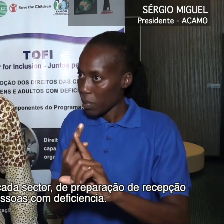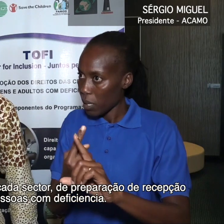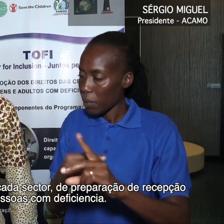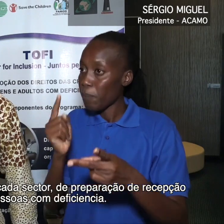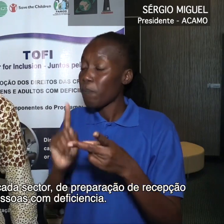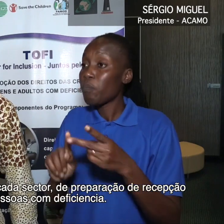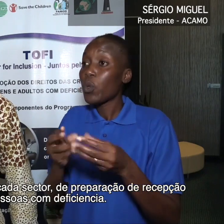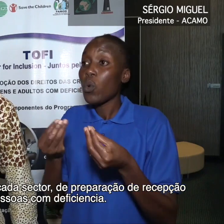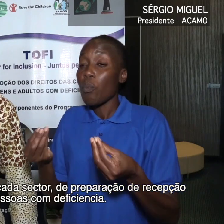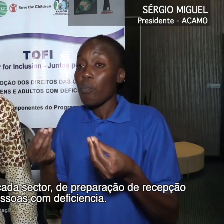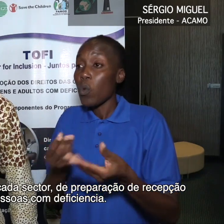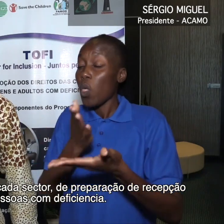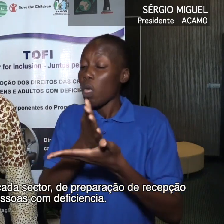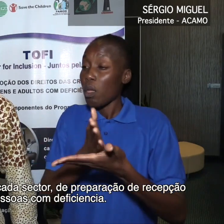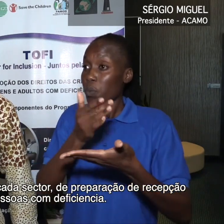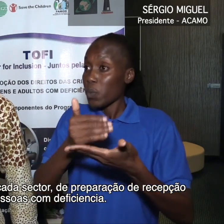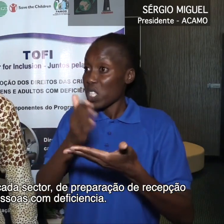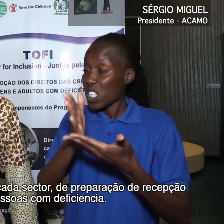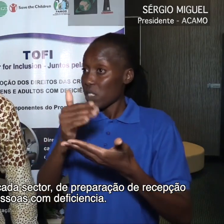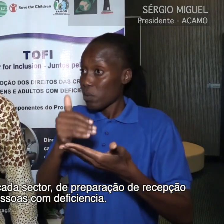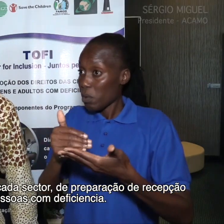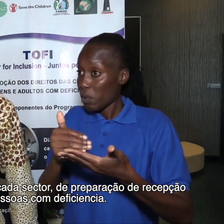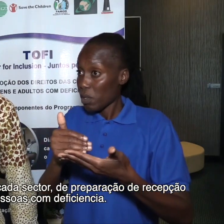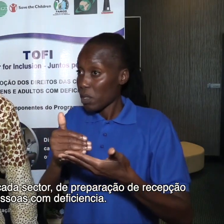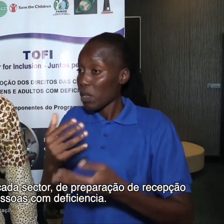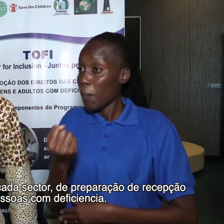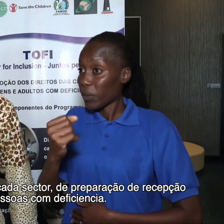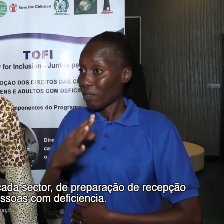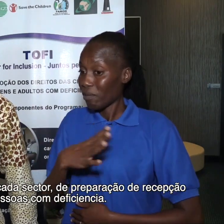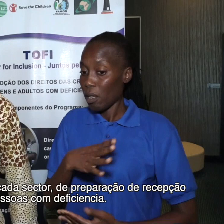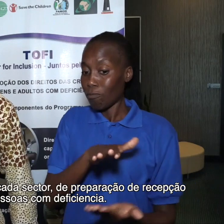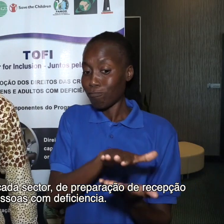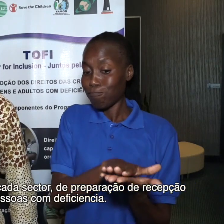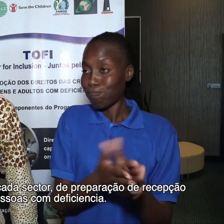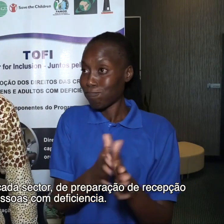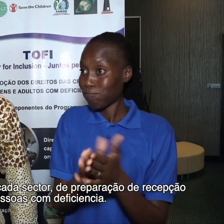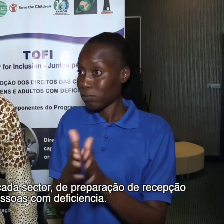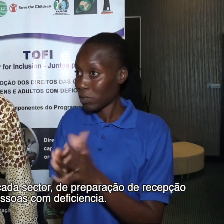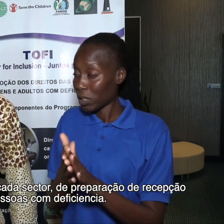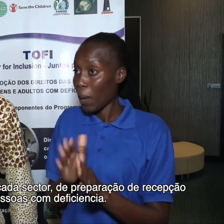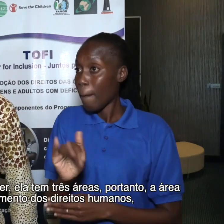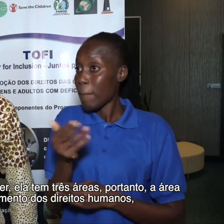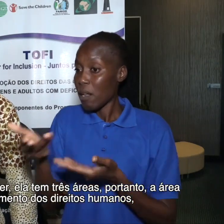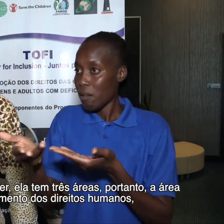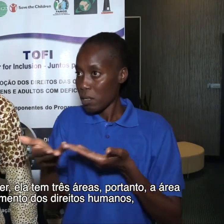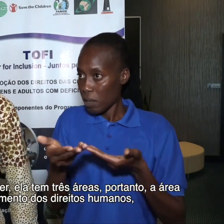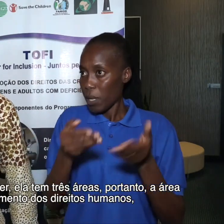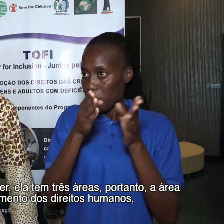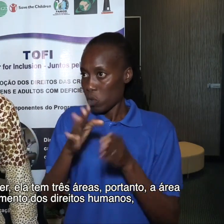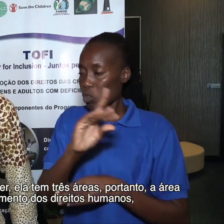em que em cada setor haja a preparação de recepção das pessoas com